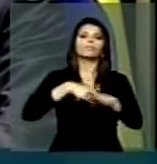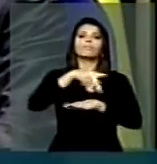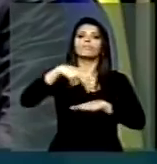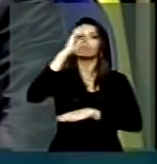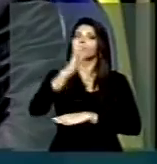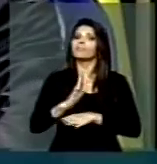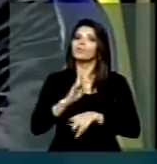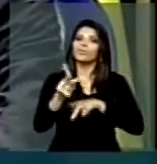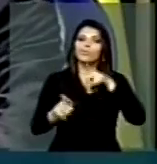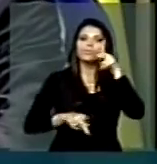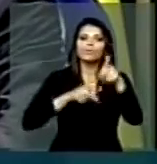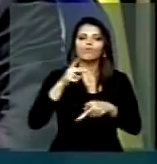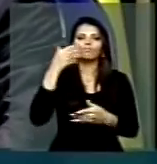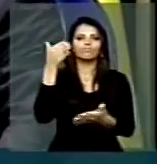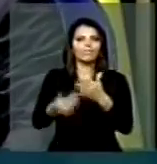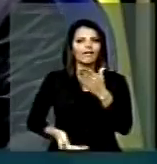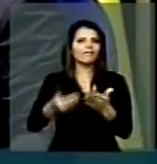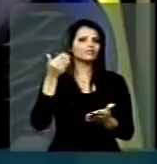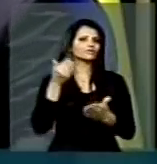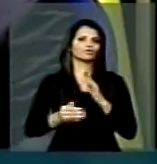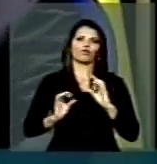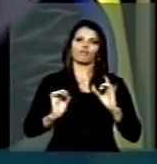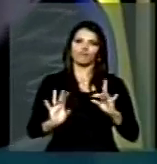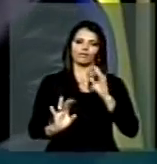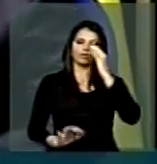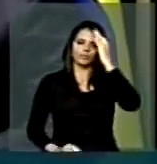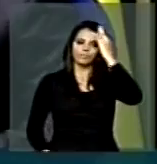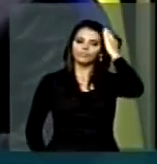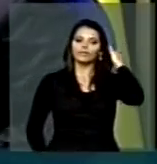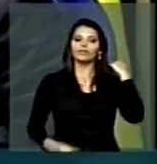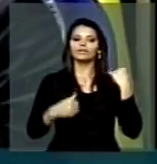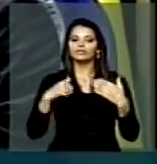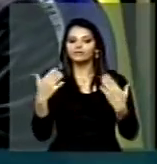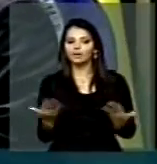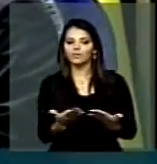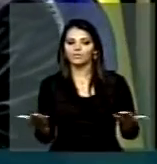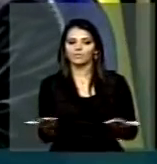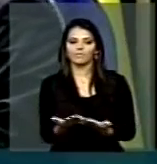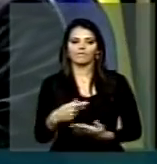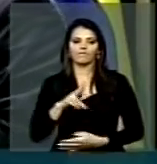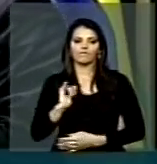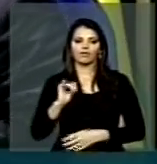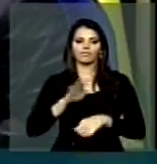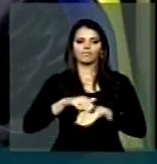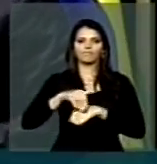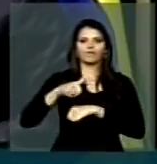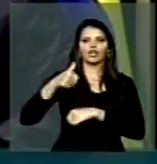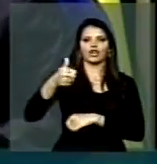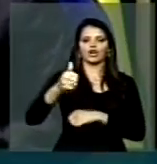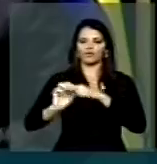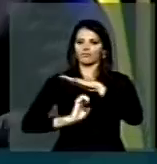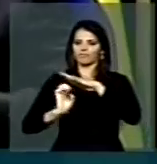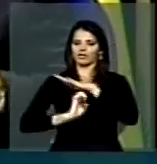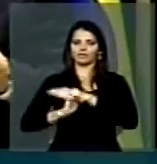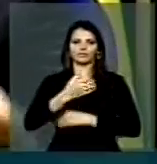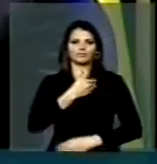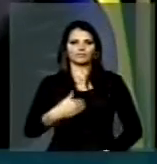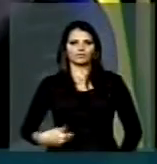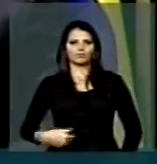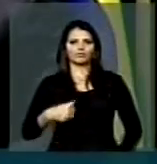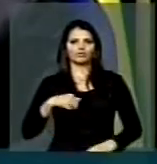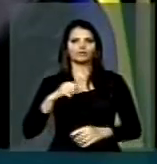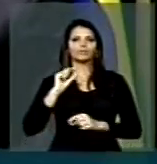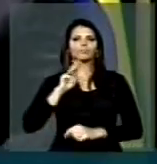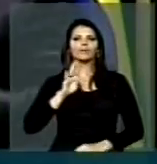mais especificamente, os cidadãos brasileiros. Neste roldão, vão-se nossas maiores e melhores empresas públicas, sucumbe